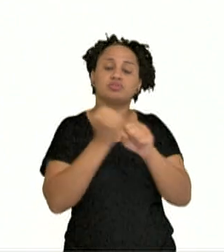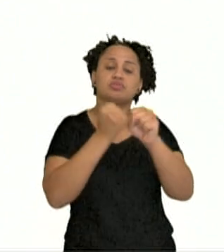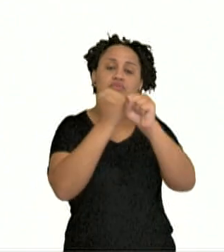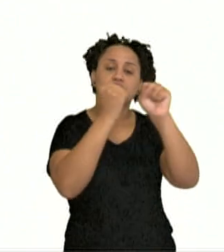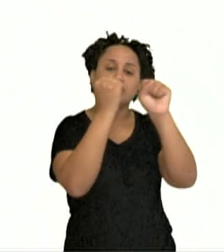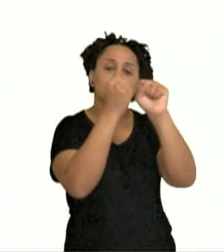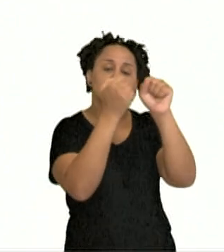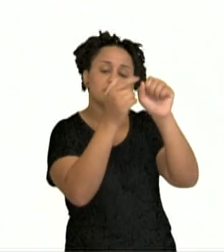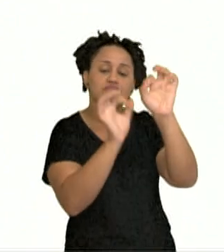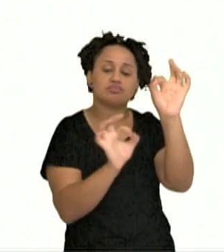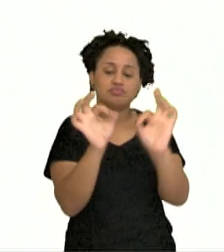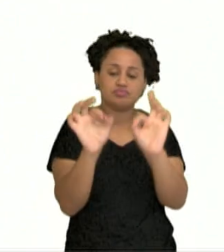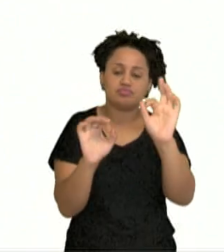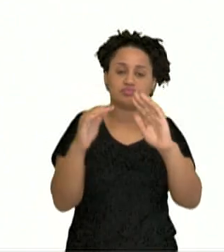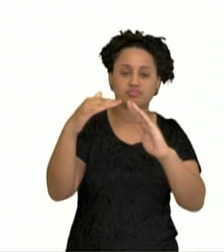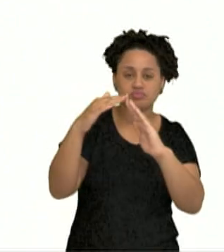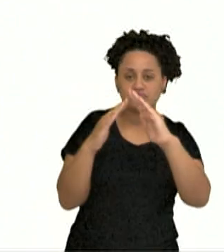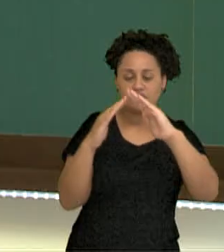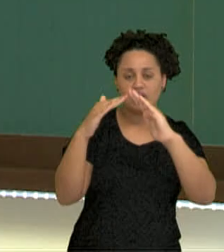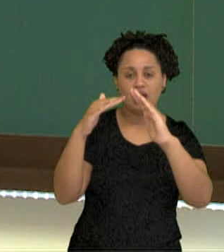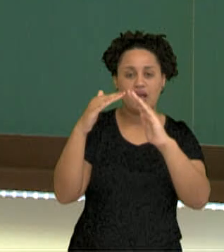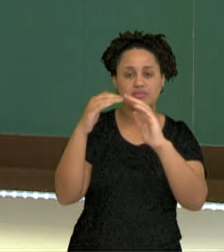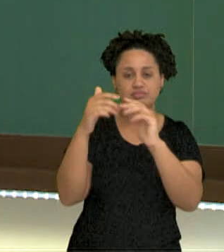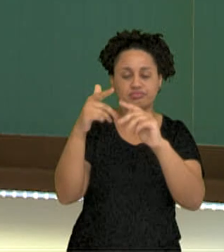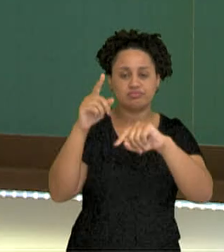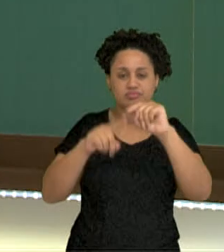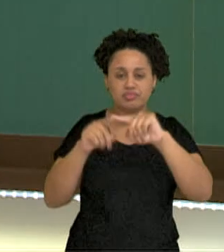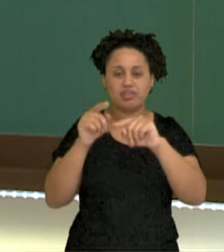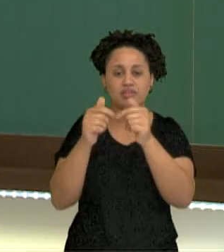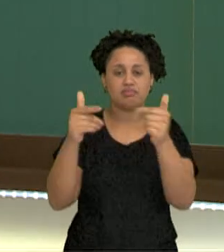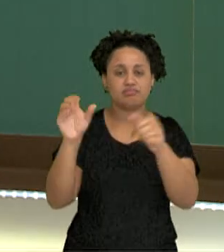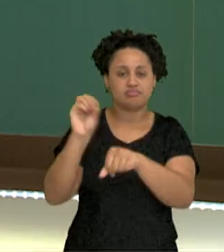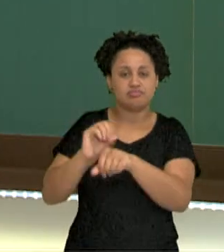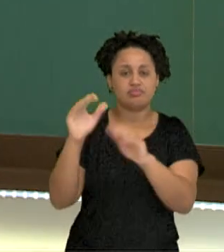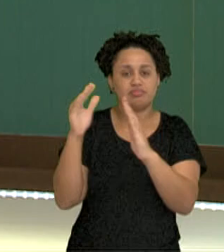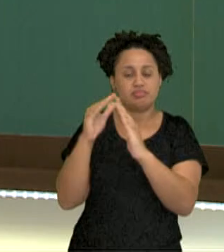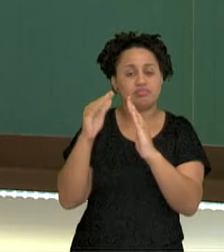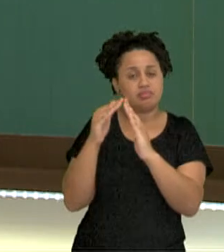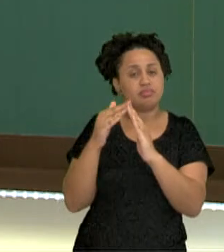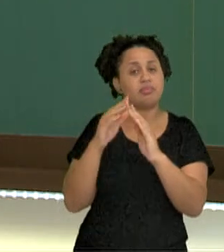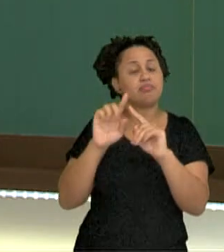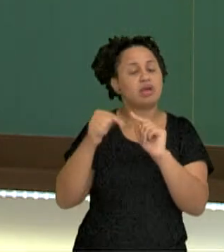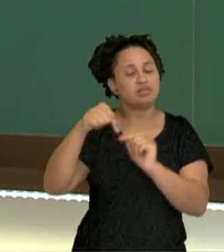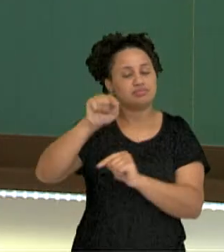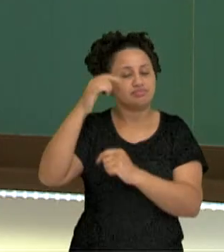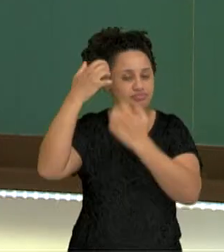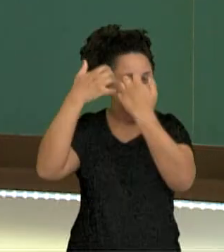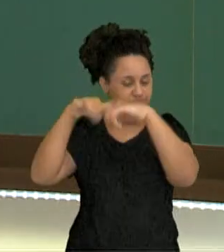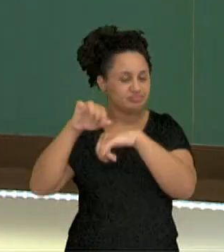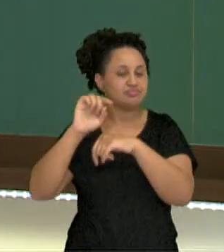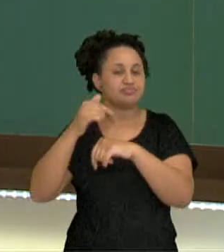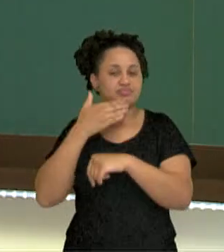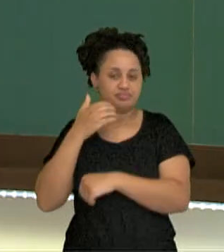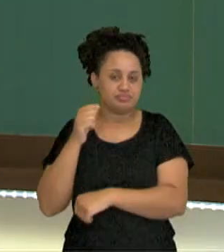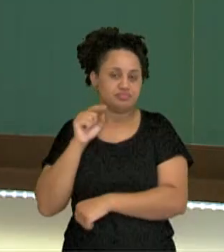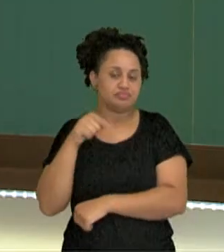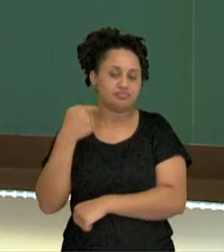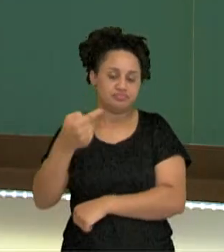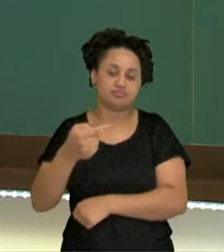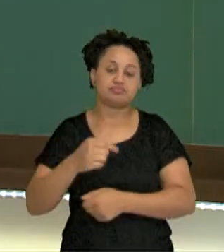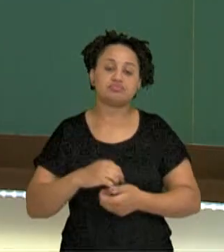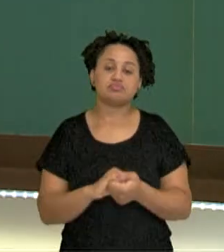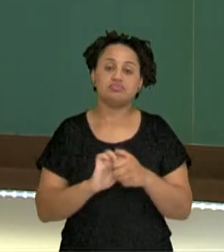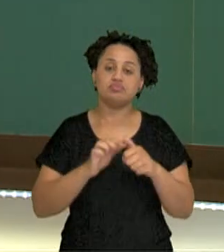algo, montar algum móvel, mas eu vou deixar para vocês pensarem um pouquinho mais a respeito. Nós começamos o estudo das